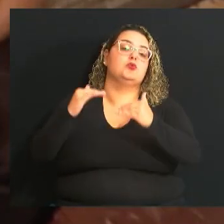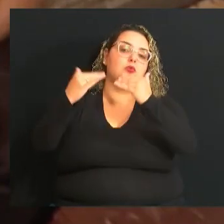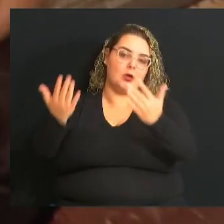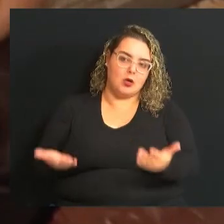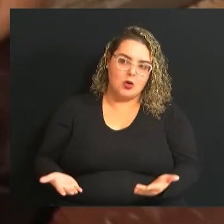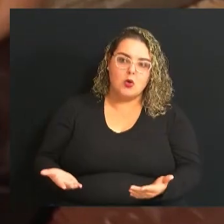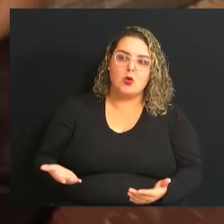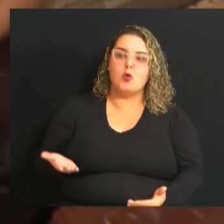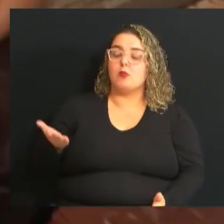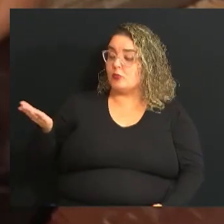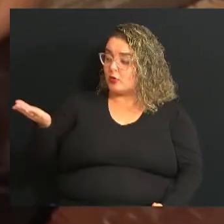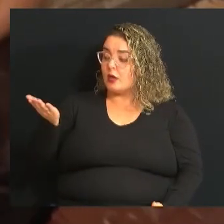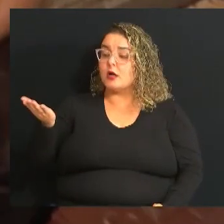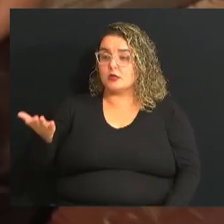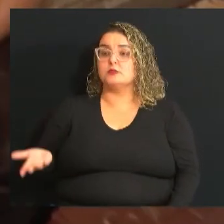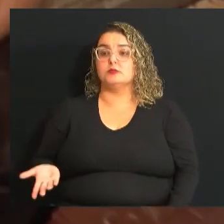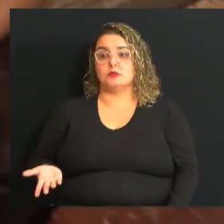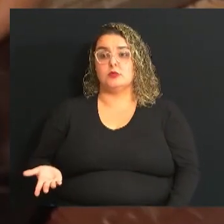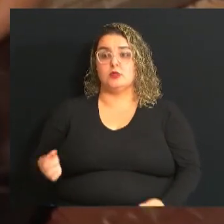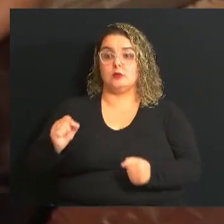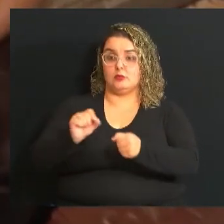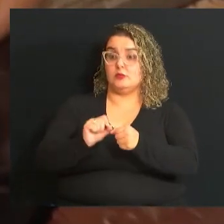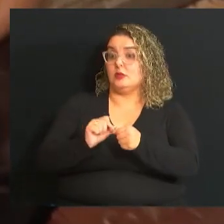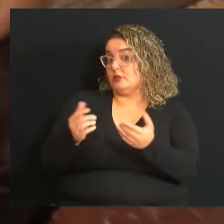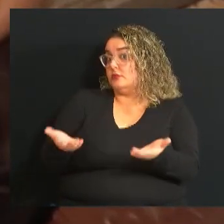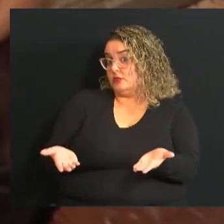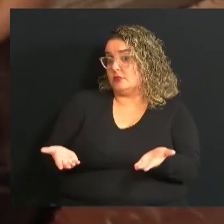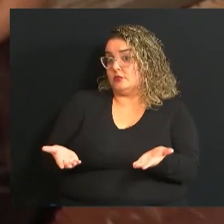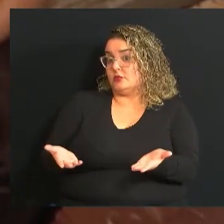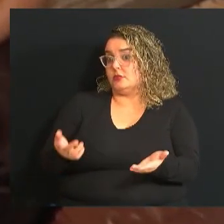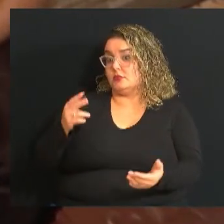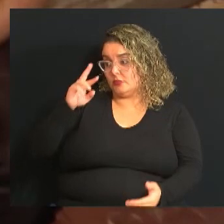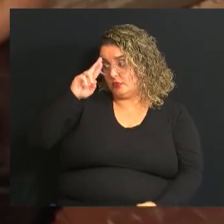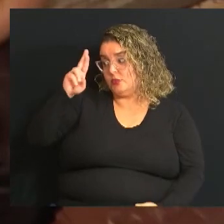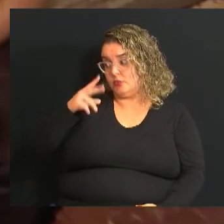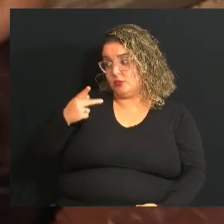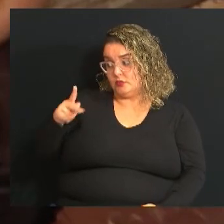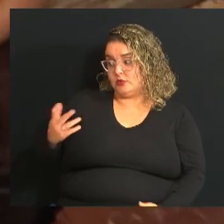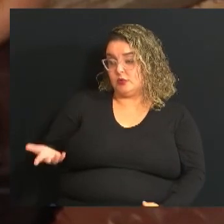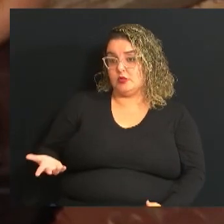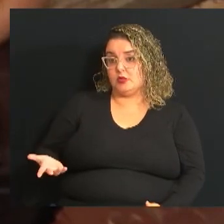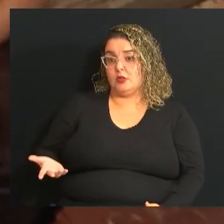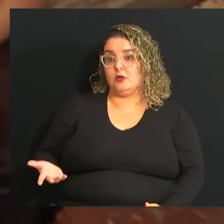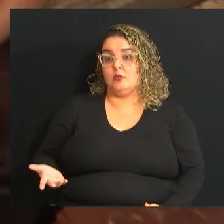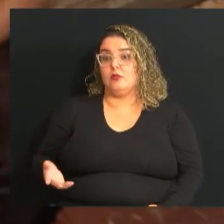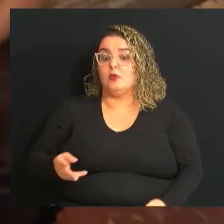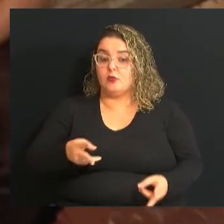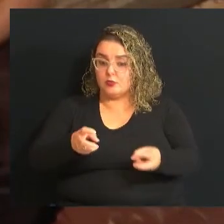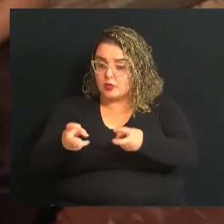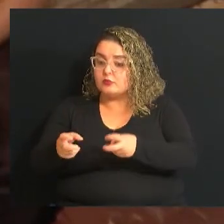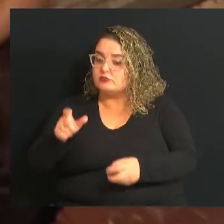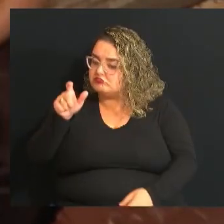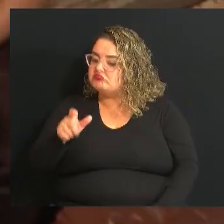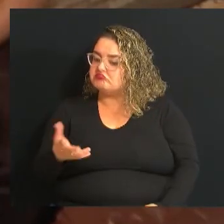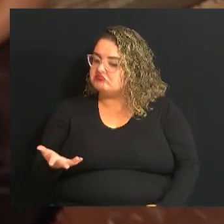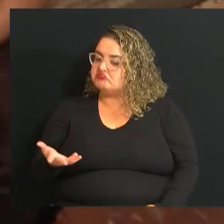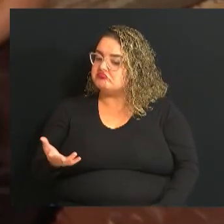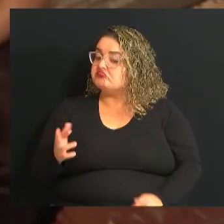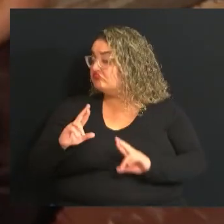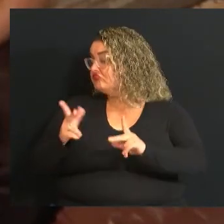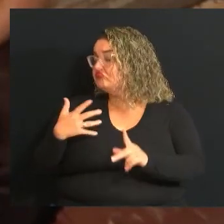Então, se é boleto, demora de 24 a 48 horas. Se é cartão de crédito, pode demorar também de 24, 48,